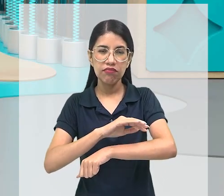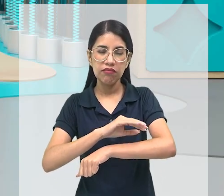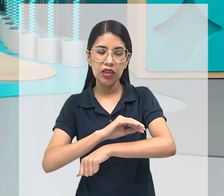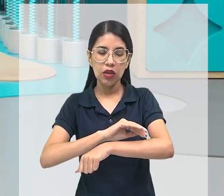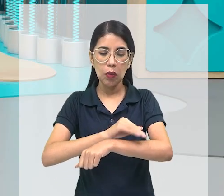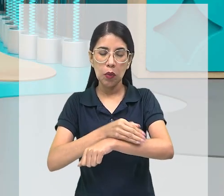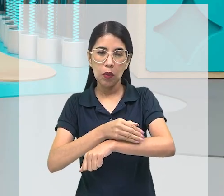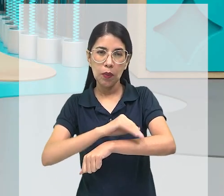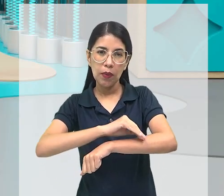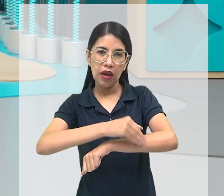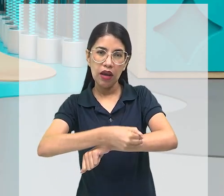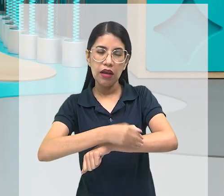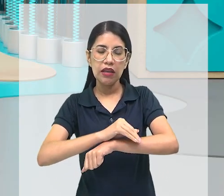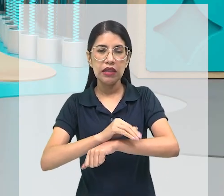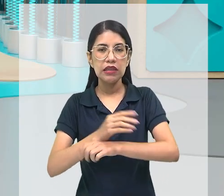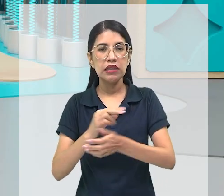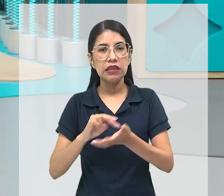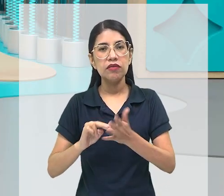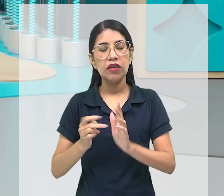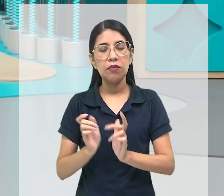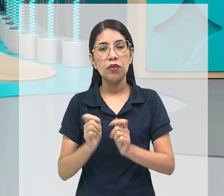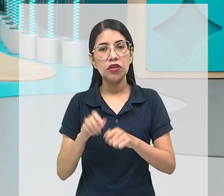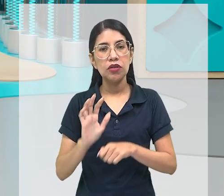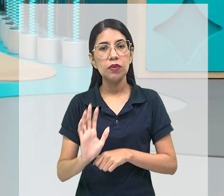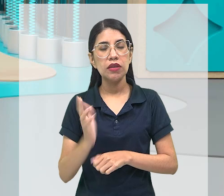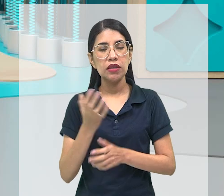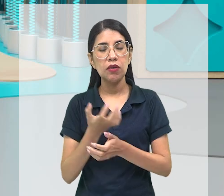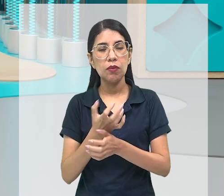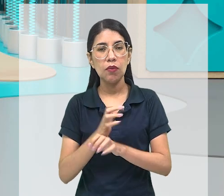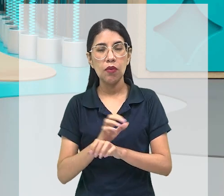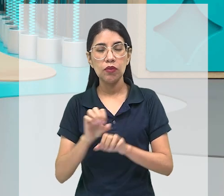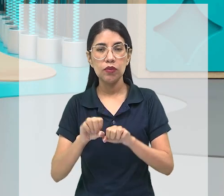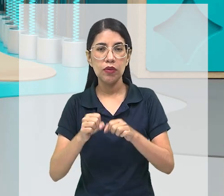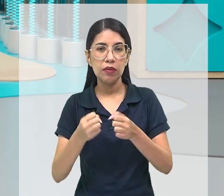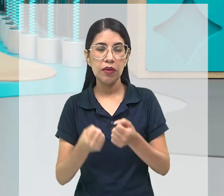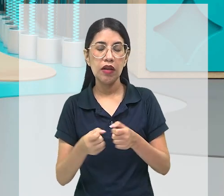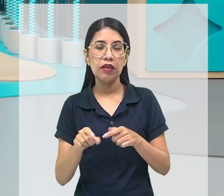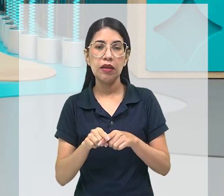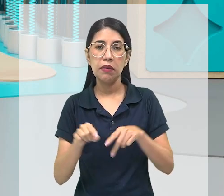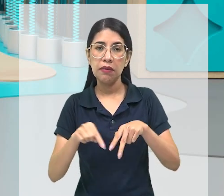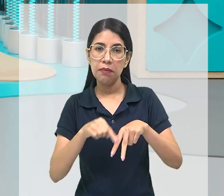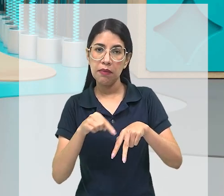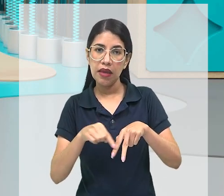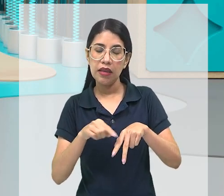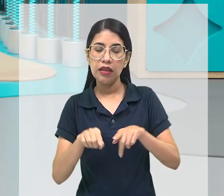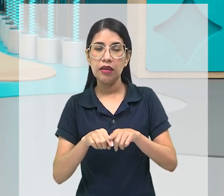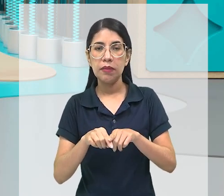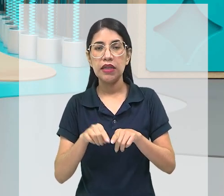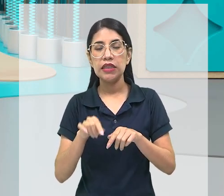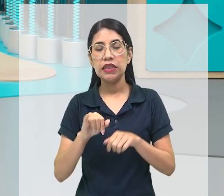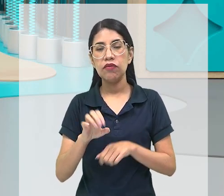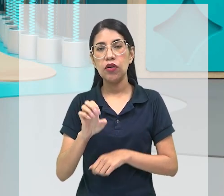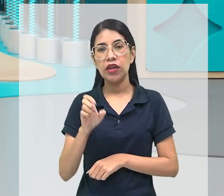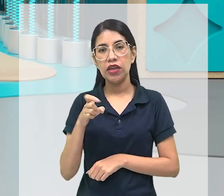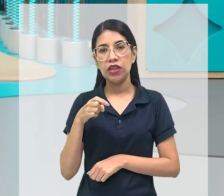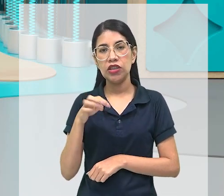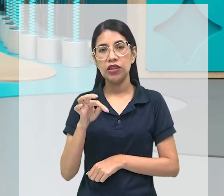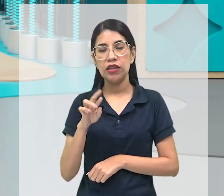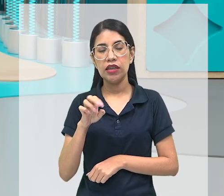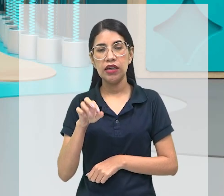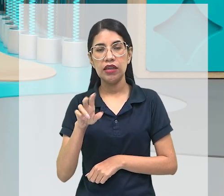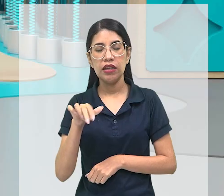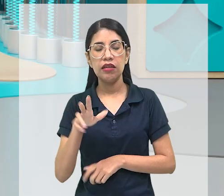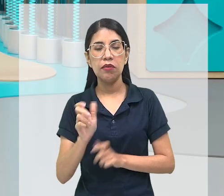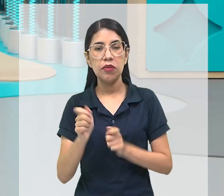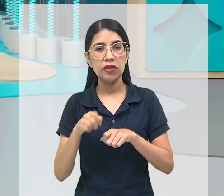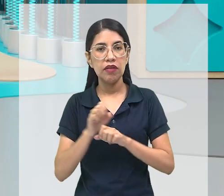meio torto, sinal de fratura, a perna também. Ainda mais se for caso de fratura externa, que é muito visível,